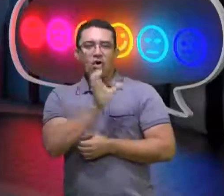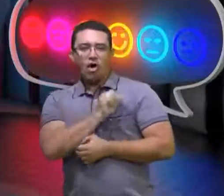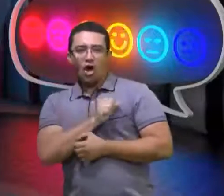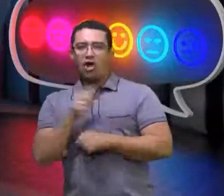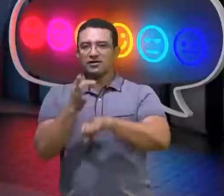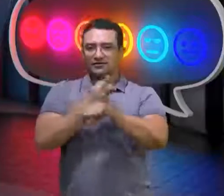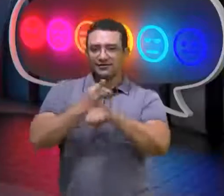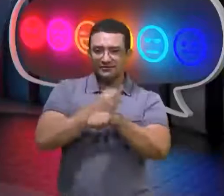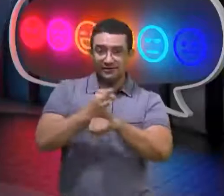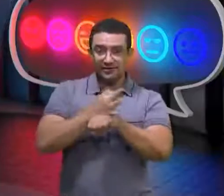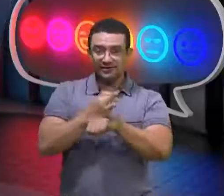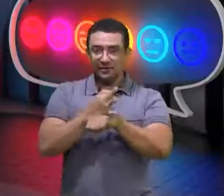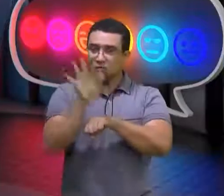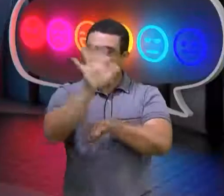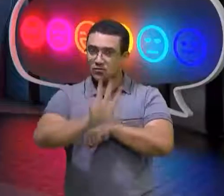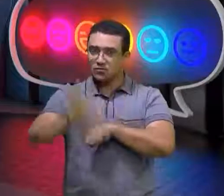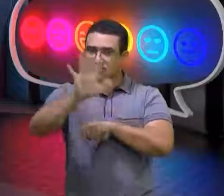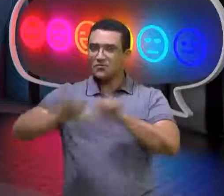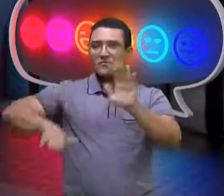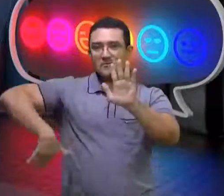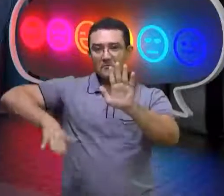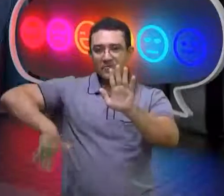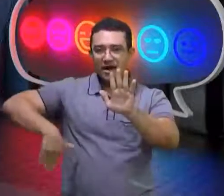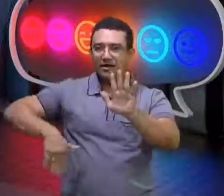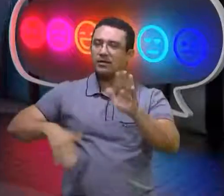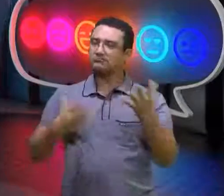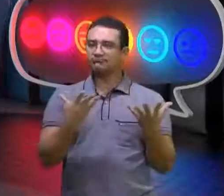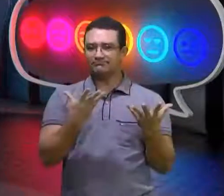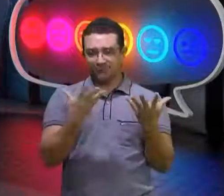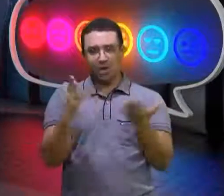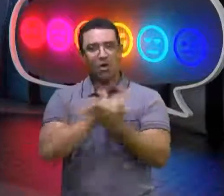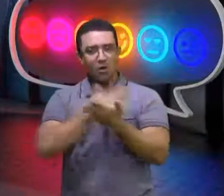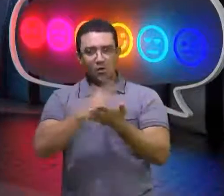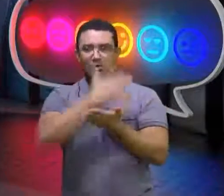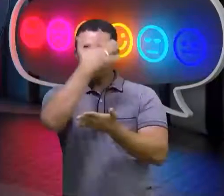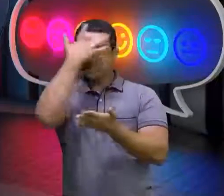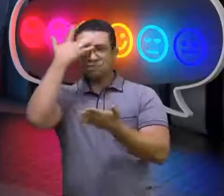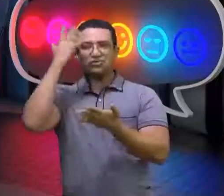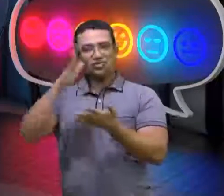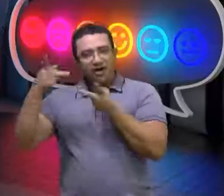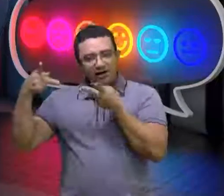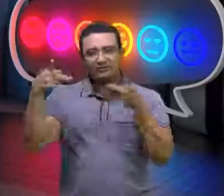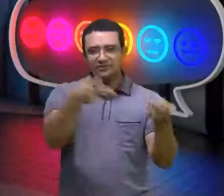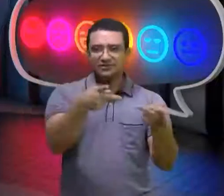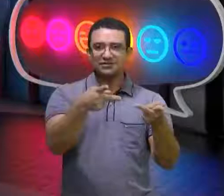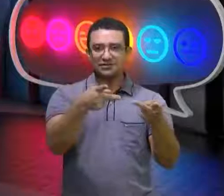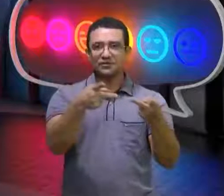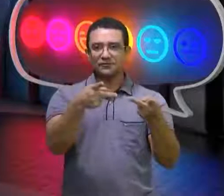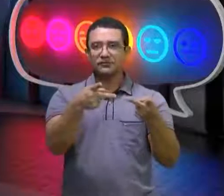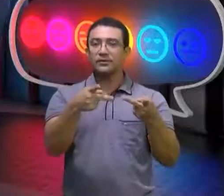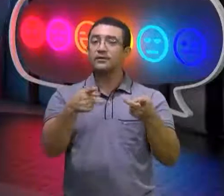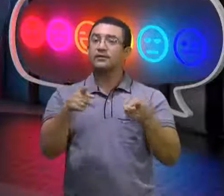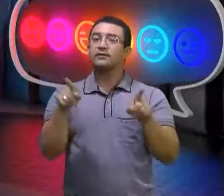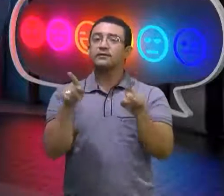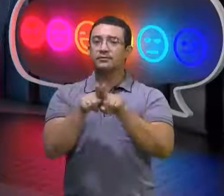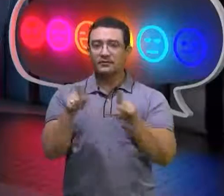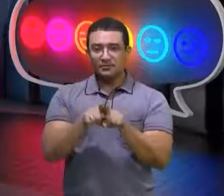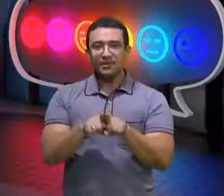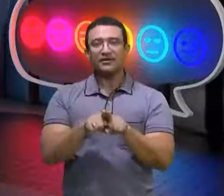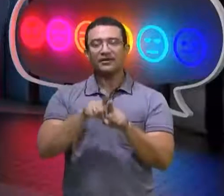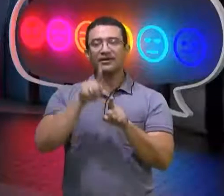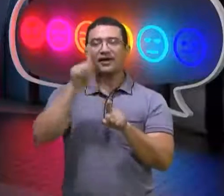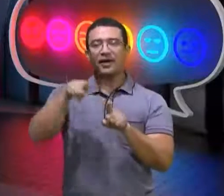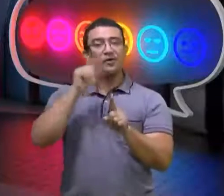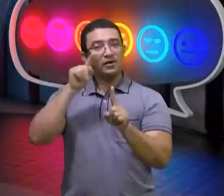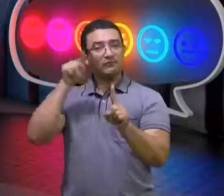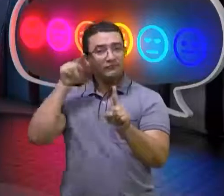de praia que acontece no Brasil, e com certeza muitos de vocês já visitaram algumas dessas localidades, também são alvos,